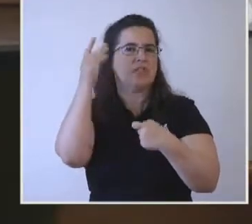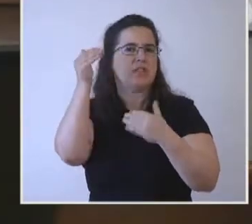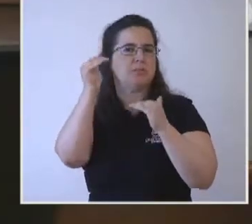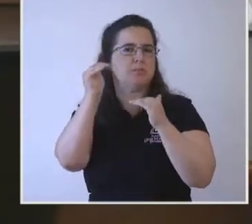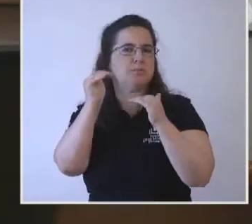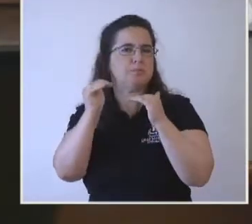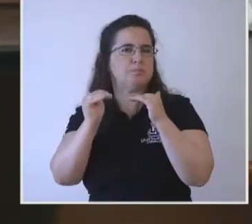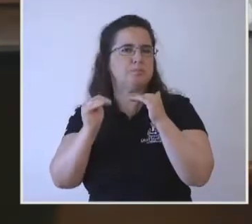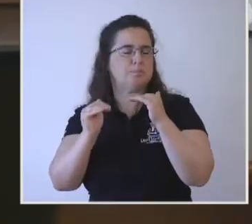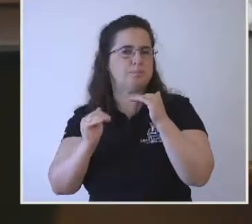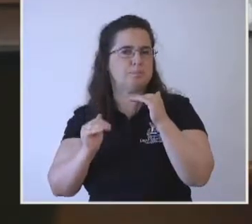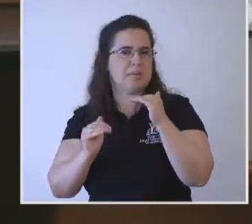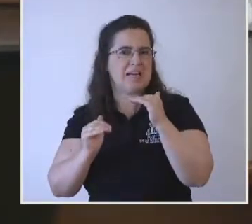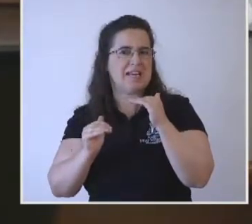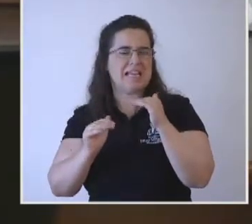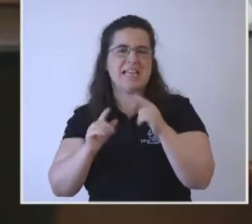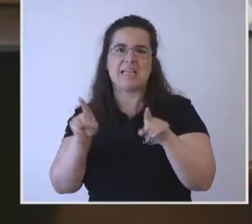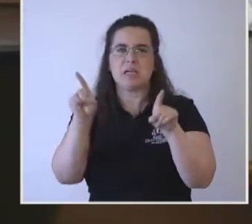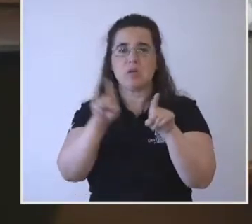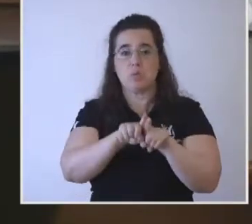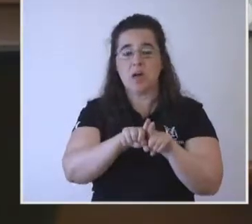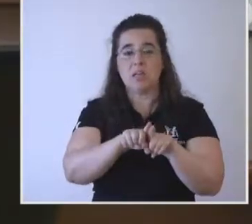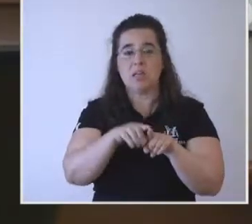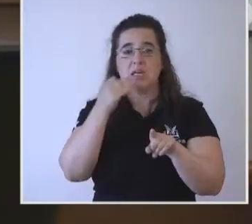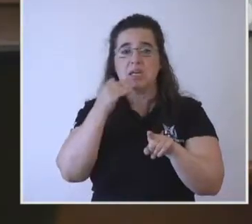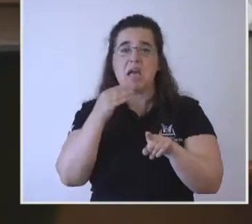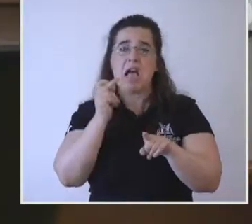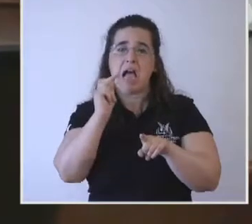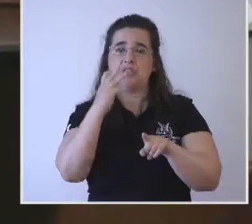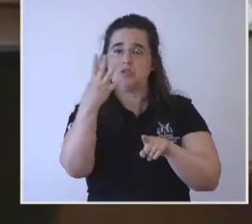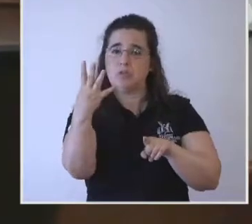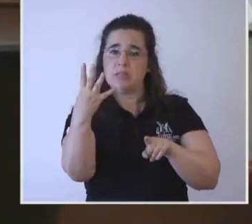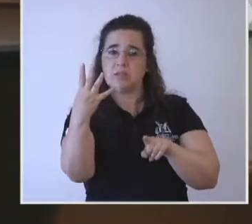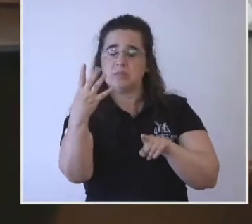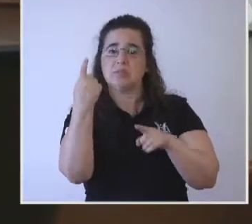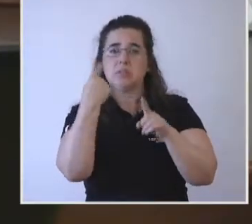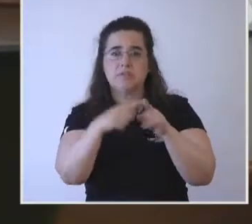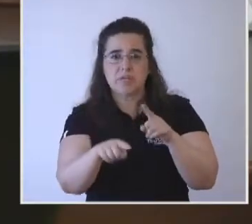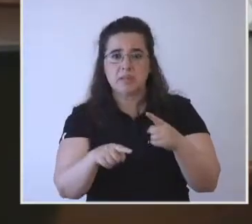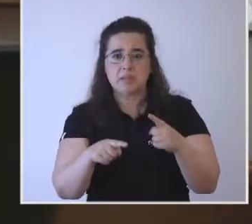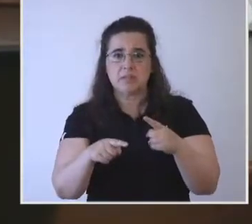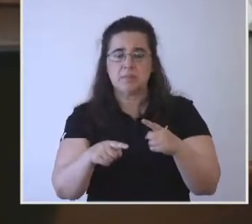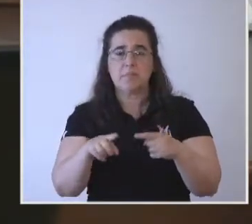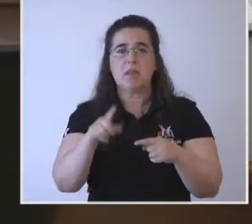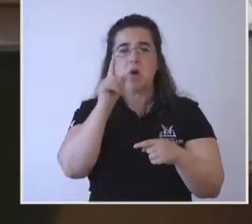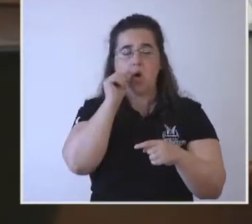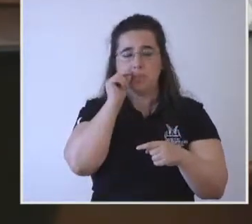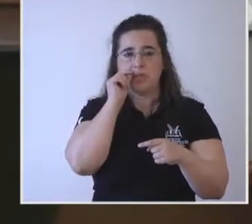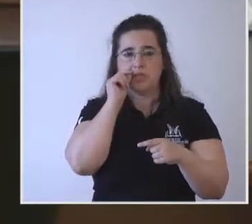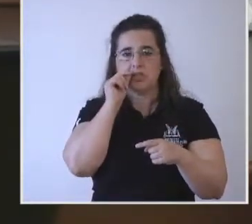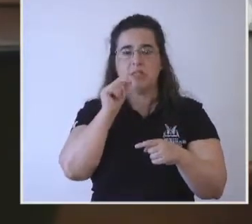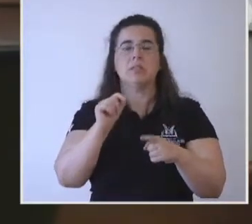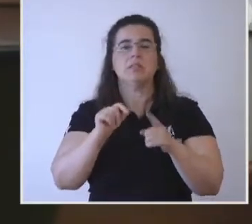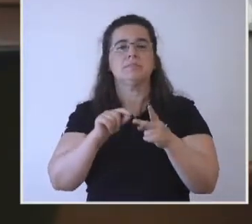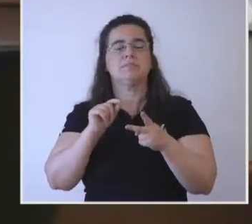de quase 4 anos entre os homens. E, entre as mulheres,